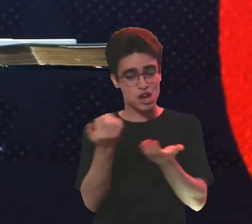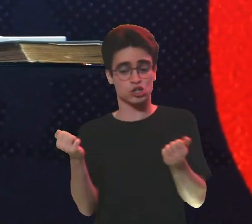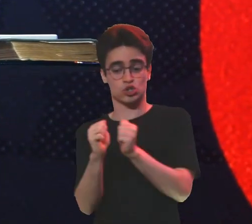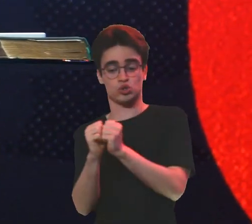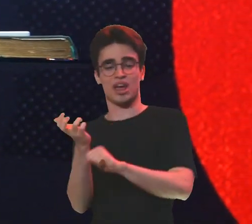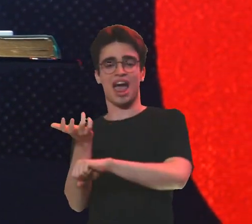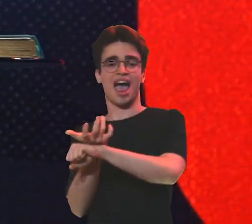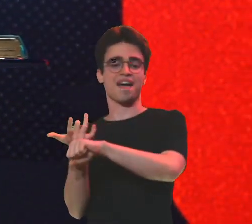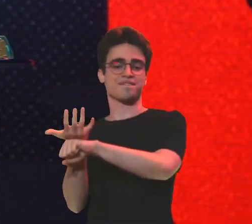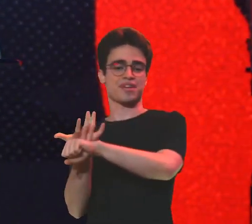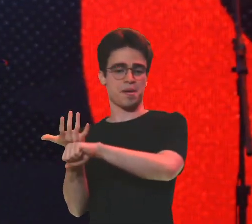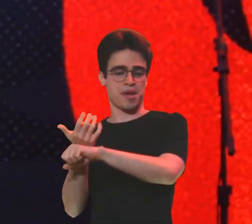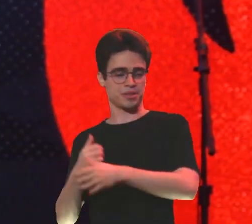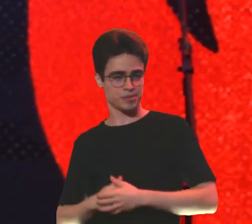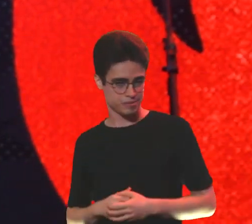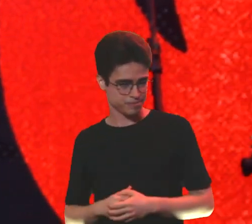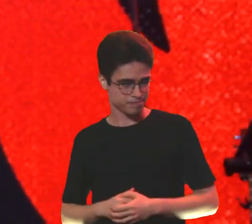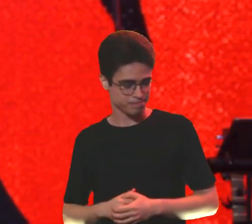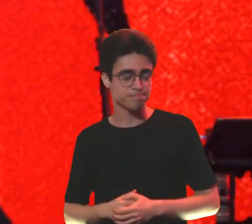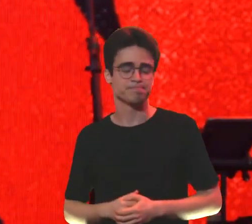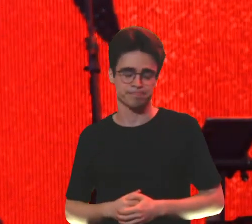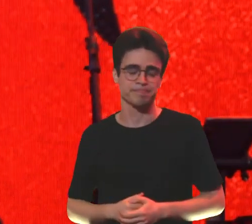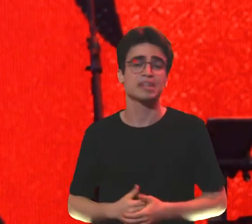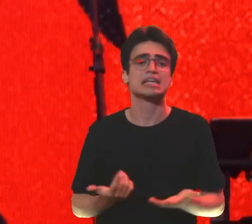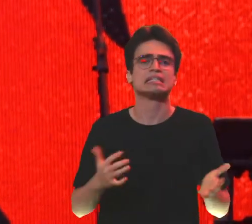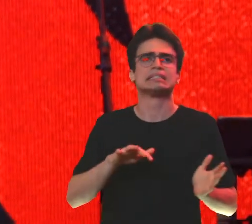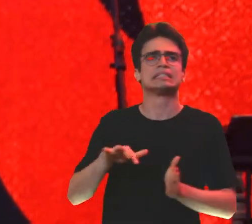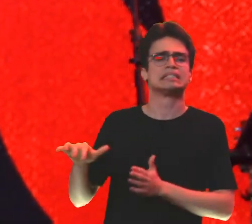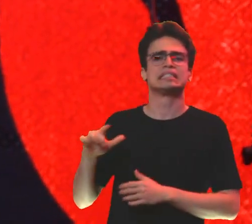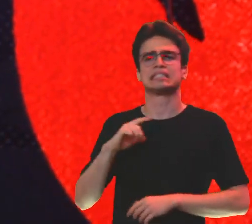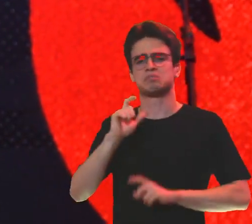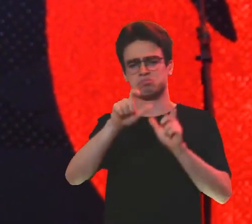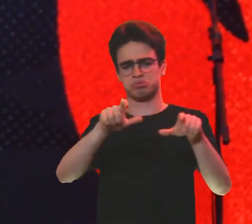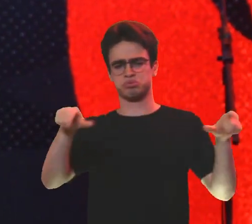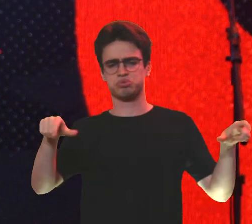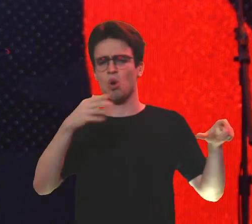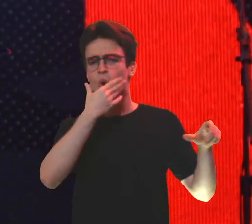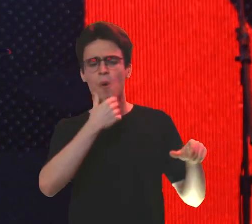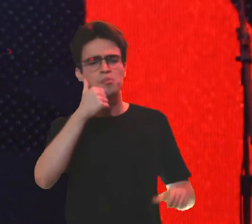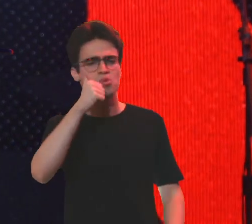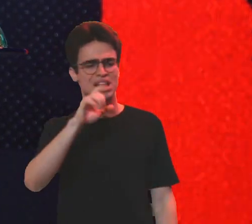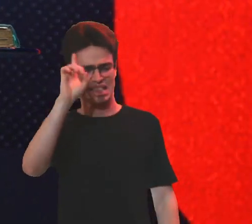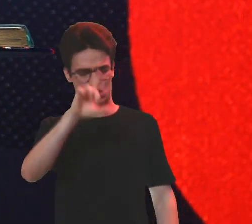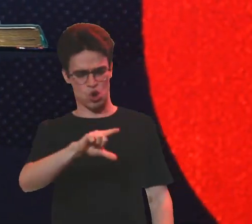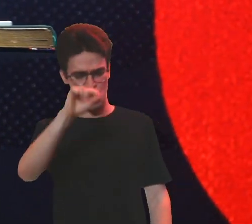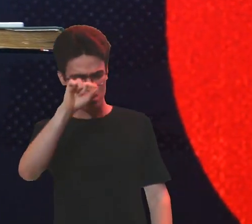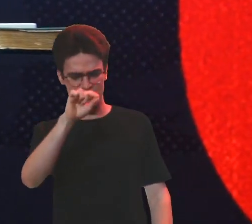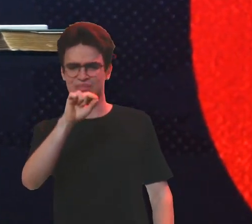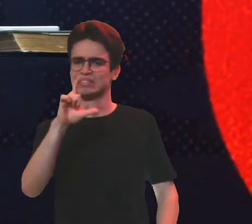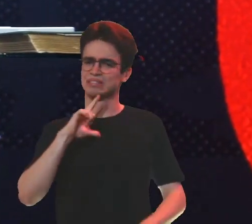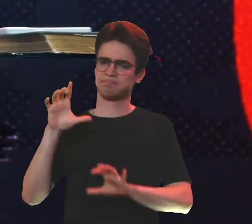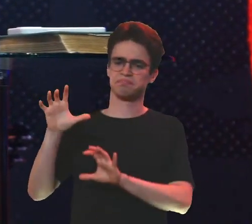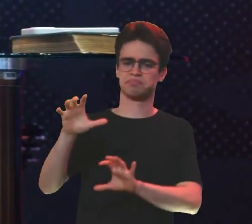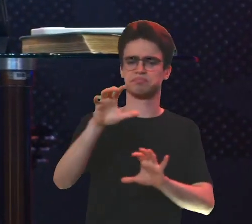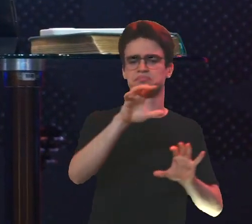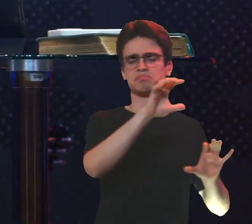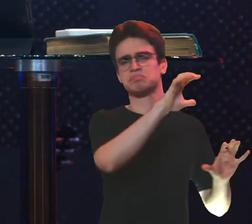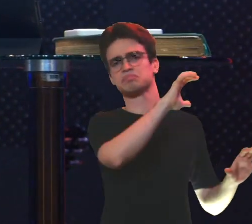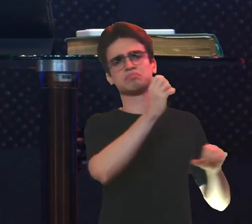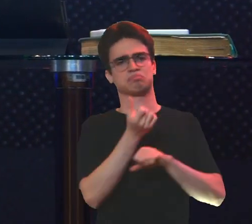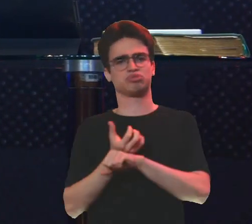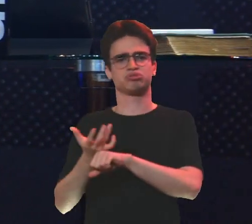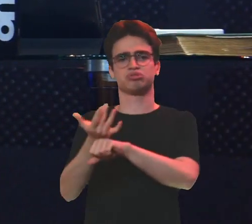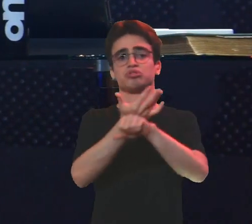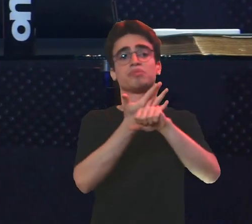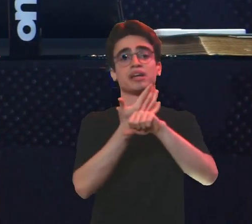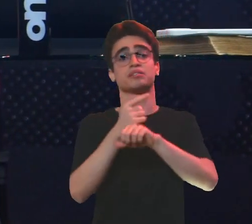Avivamentos. Os homens e mulheres de Deus que lideraram grandes movimentos, grandes despertares, eles têm características que